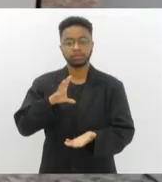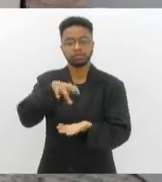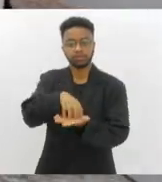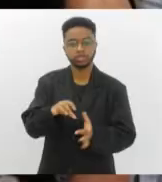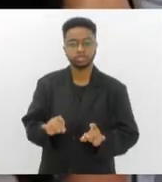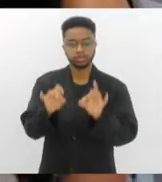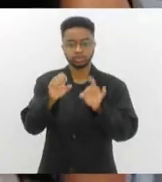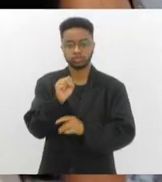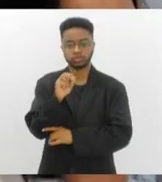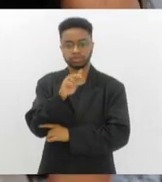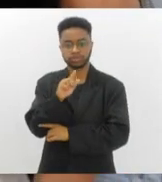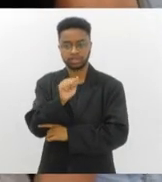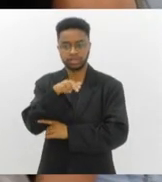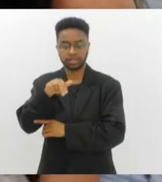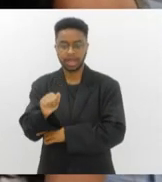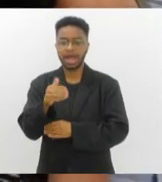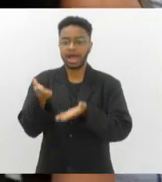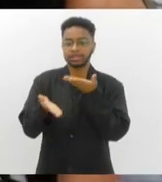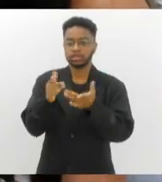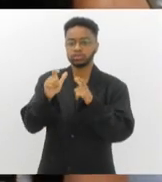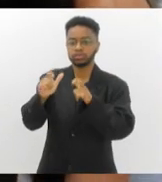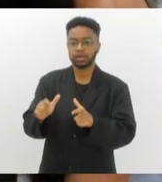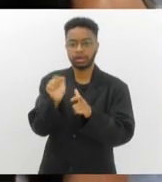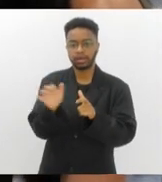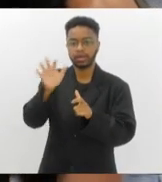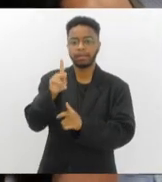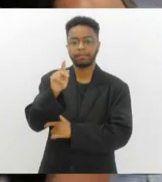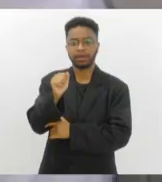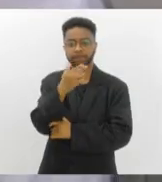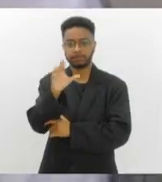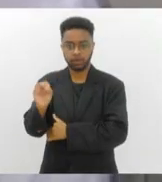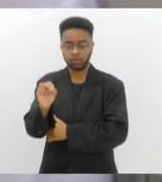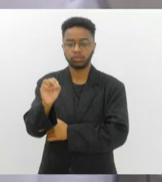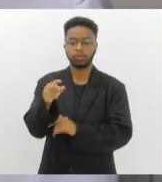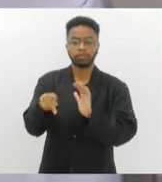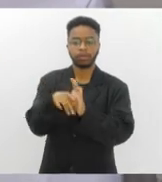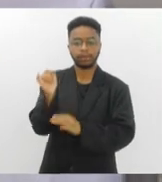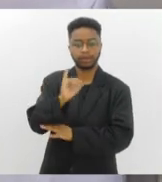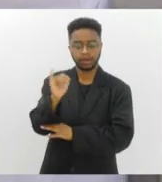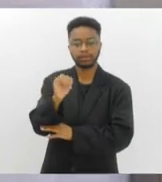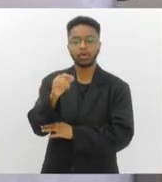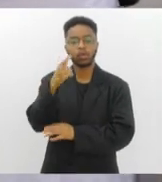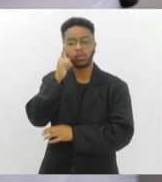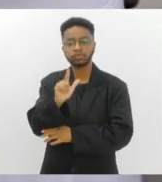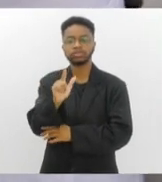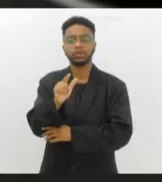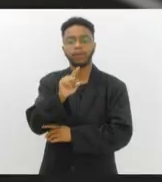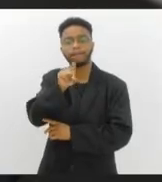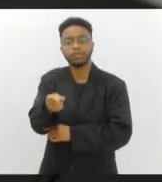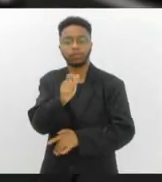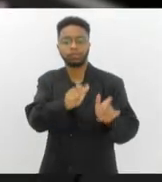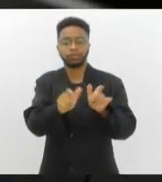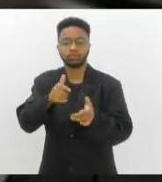Suzana Naspolini, que atende as comunidades do Pavão, Pavãozinho, Cantagalo e Ipanema, na Zona Sul, atingiu em um único mês mais de 1.000